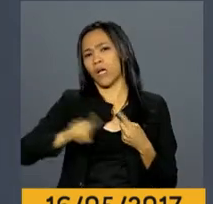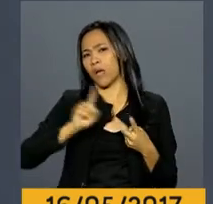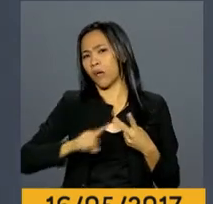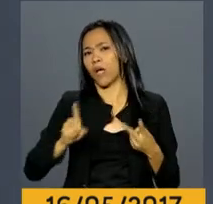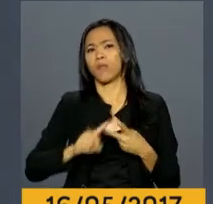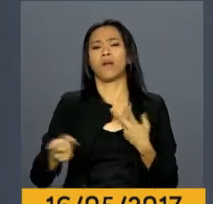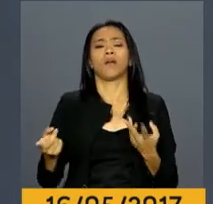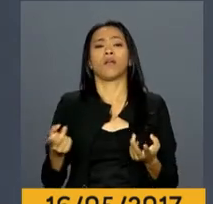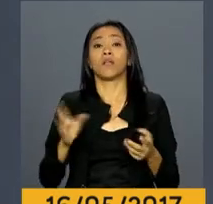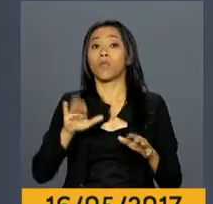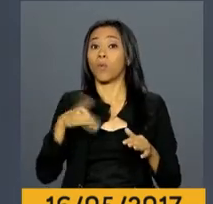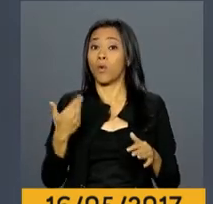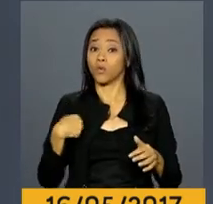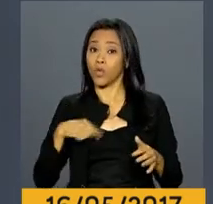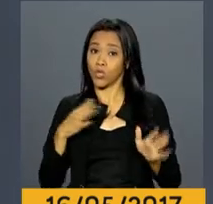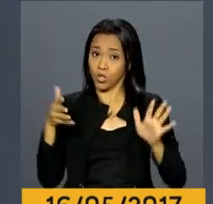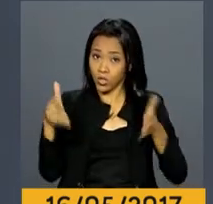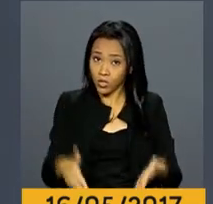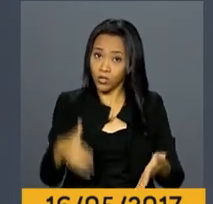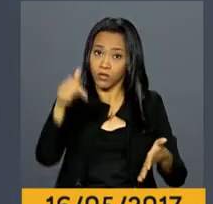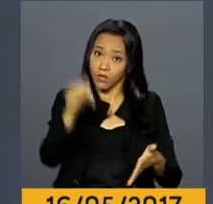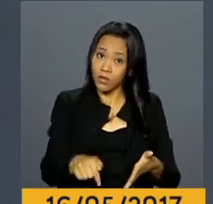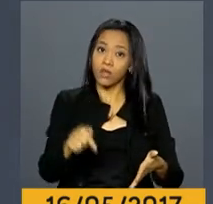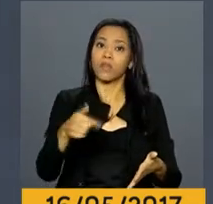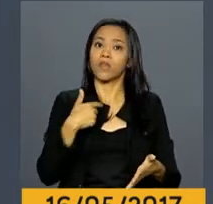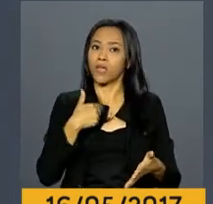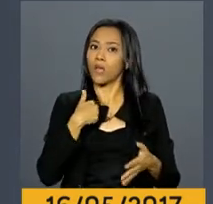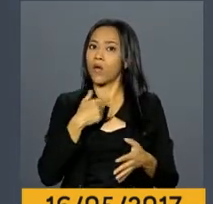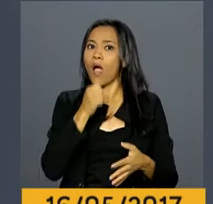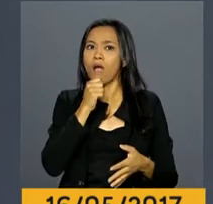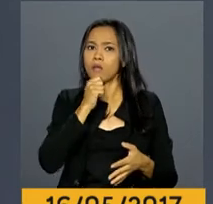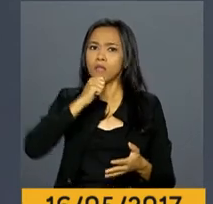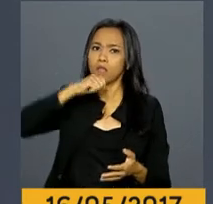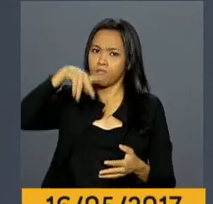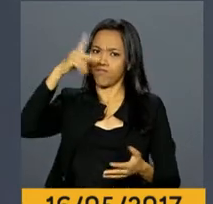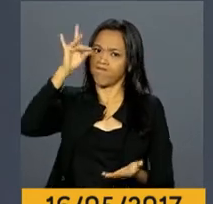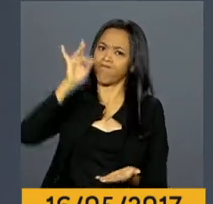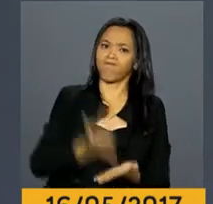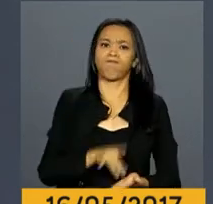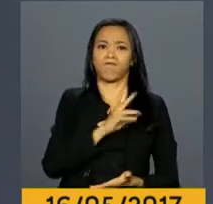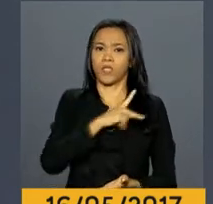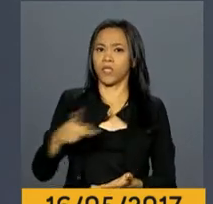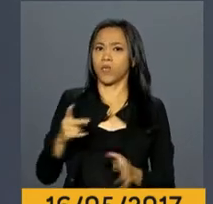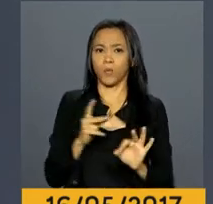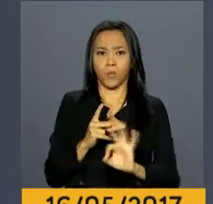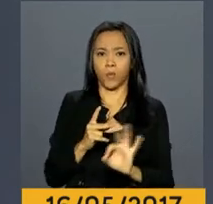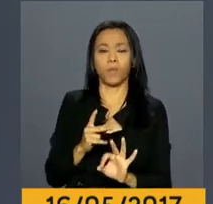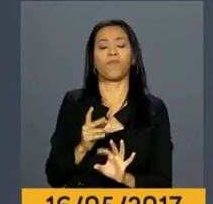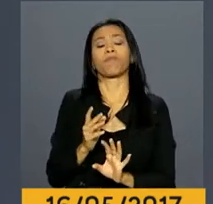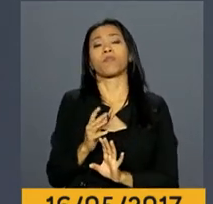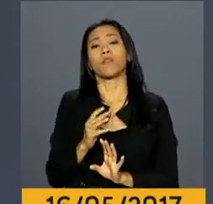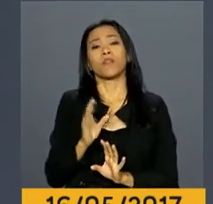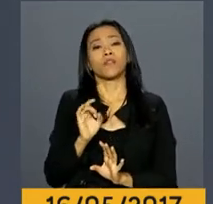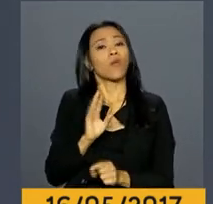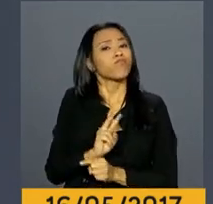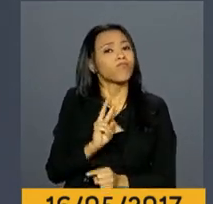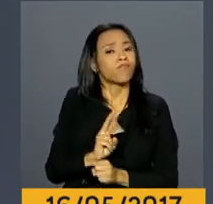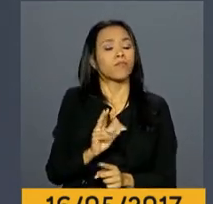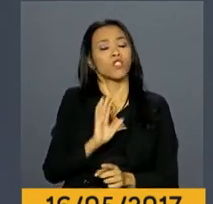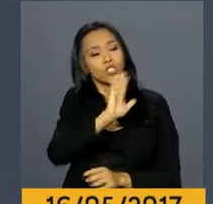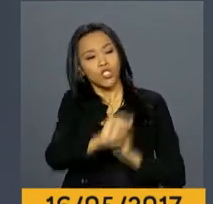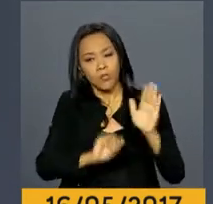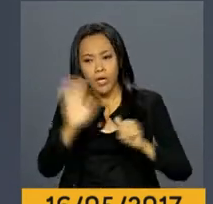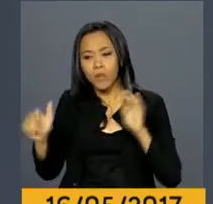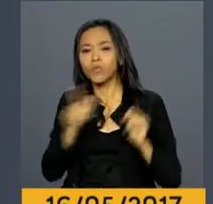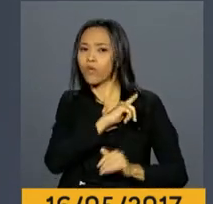Quando nós chegamos ao governo, logo ainda como interino, nós convocamos, chamamos, convidamos os governadores,